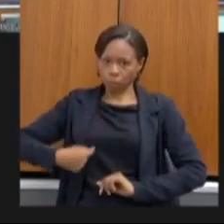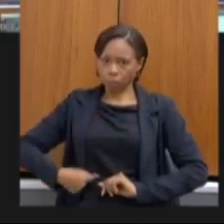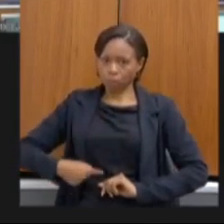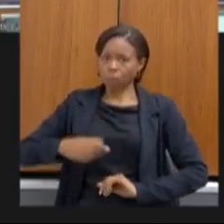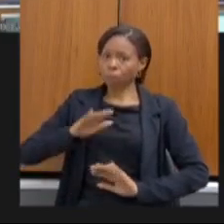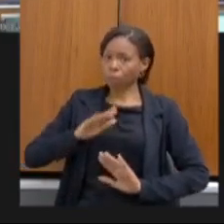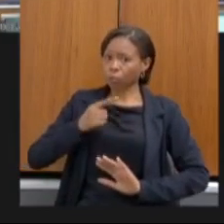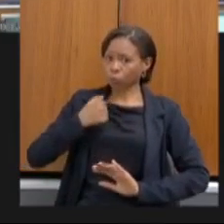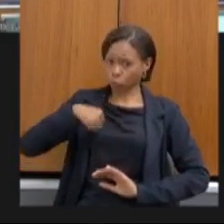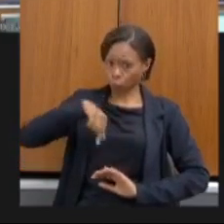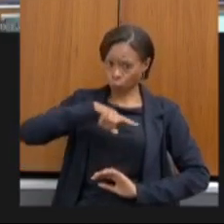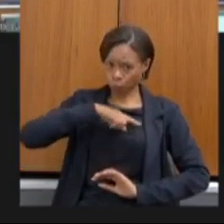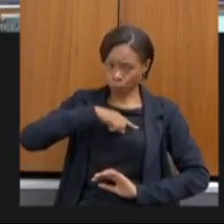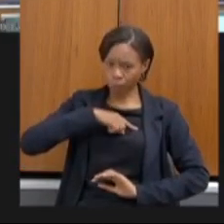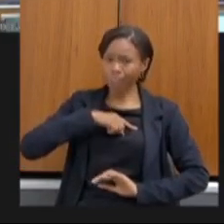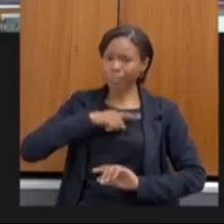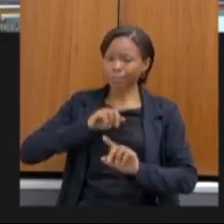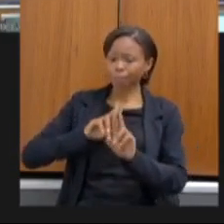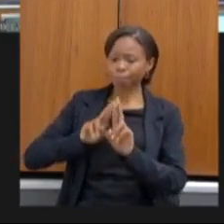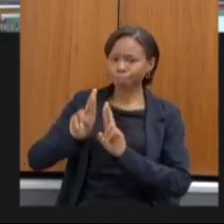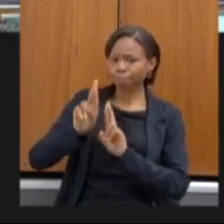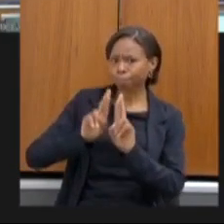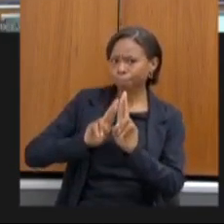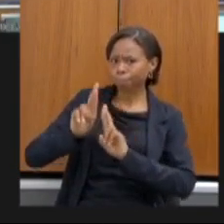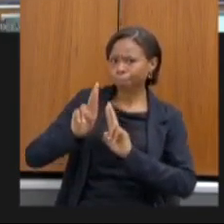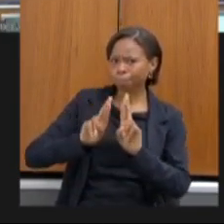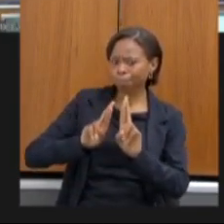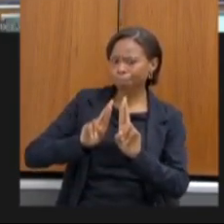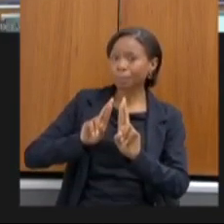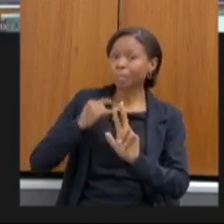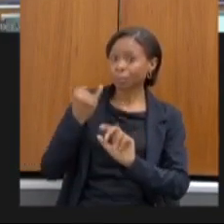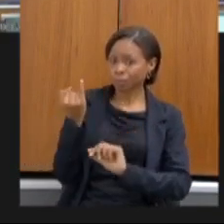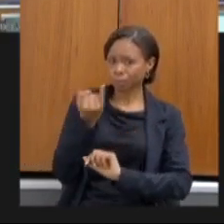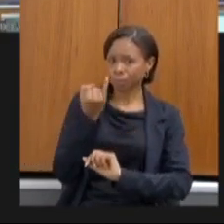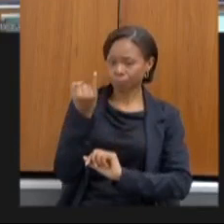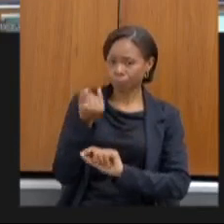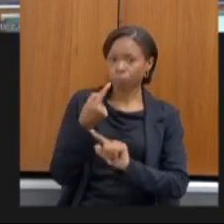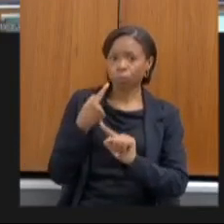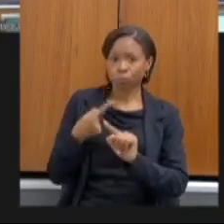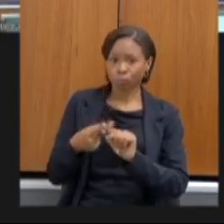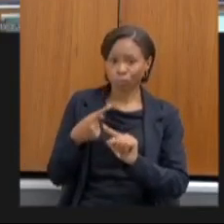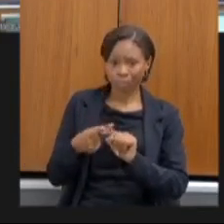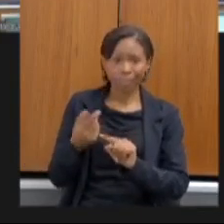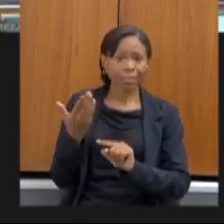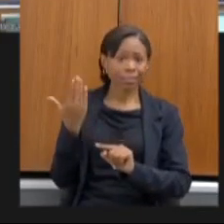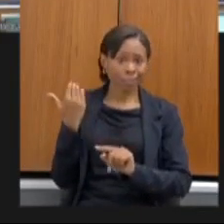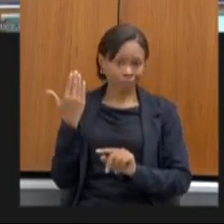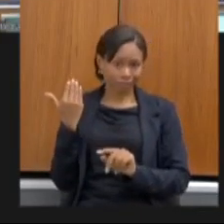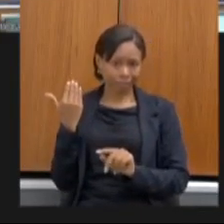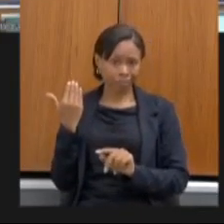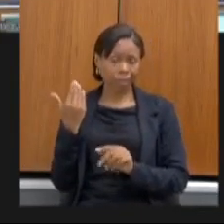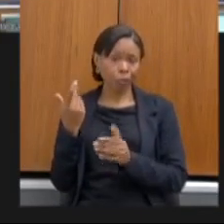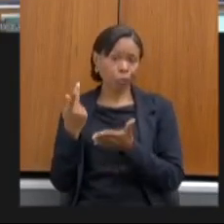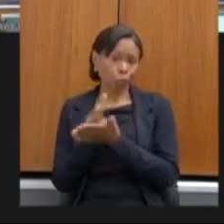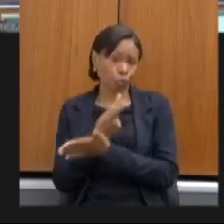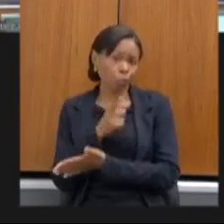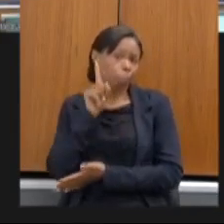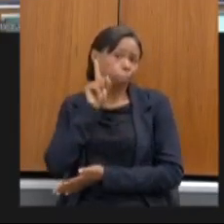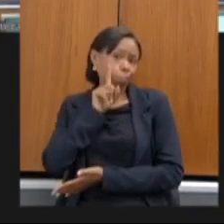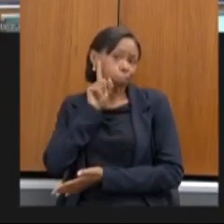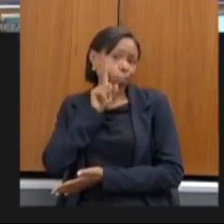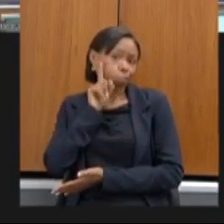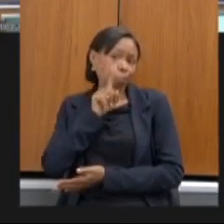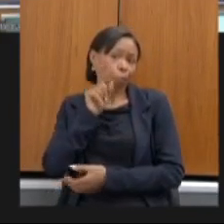Nossa foi muito importante porque foi exatamente naquele momento em que os Estados Unidos travou é